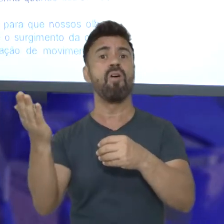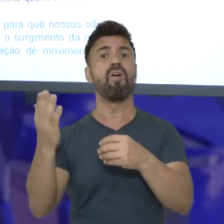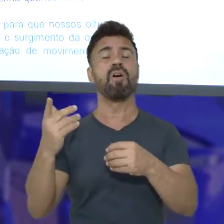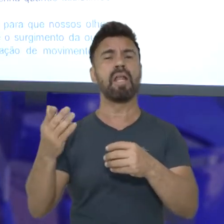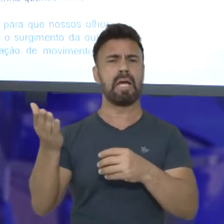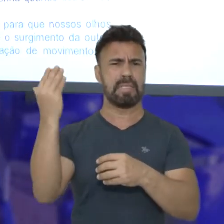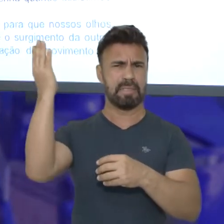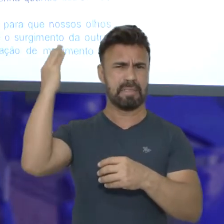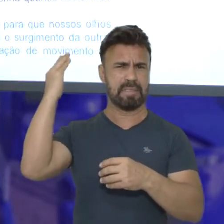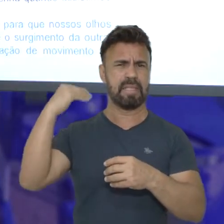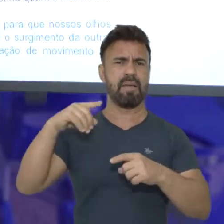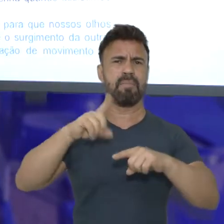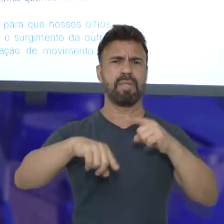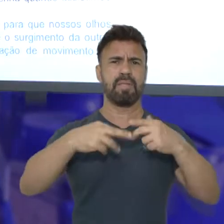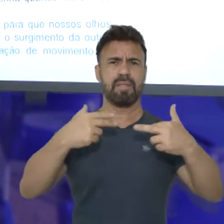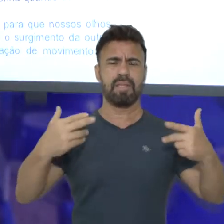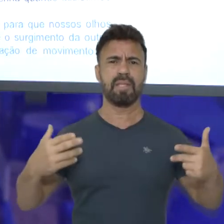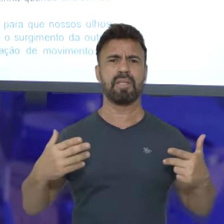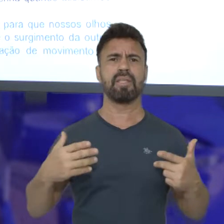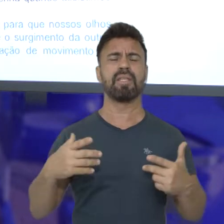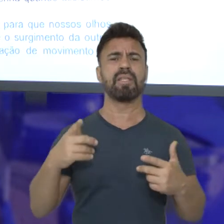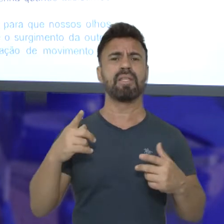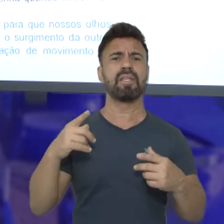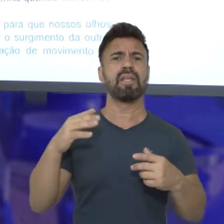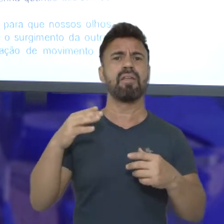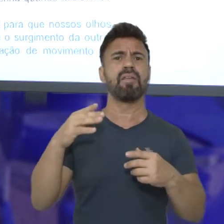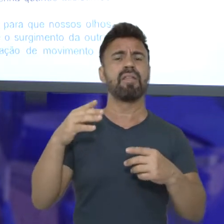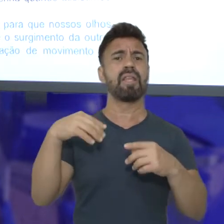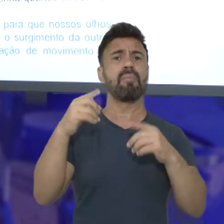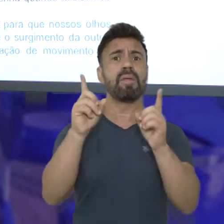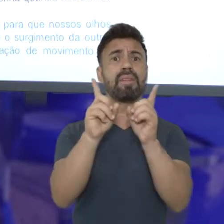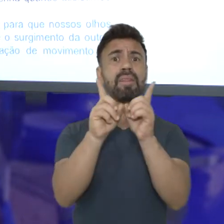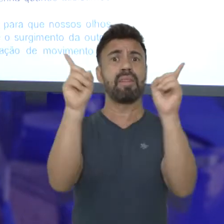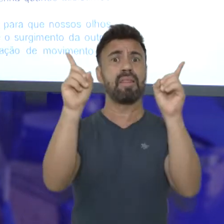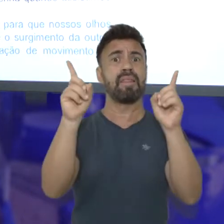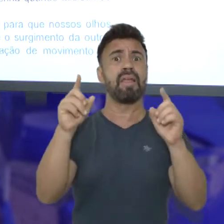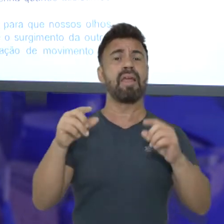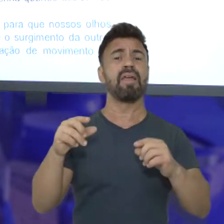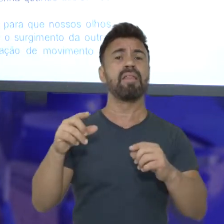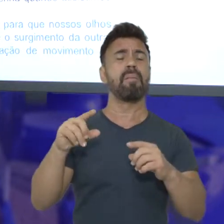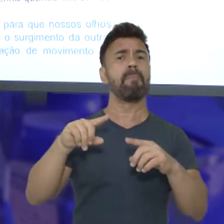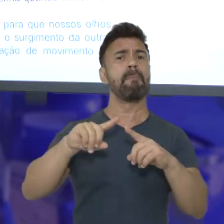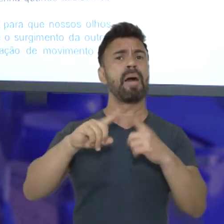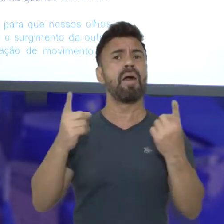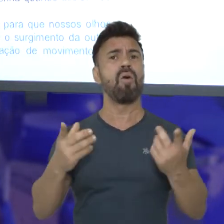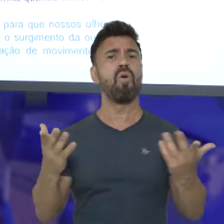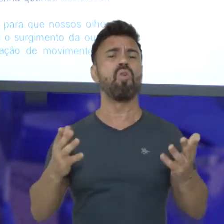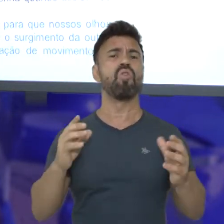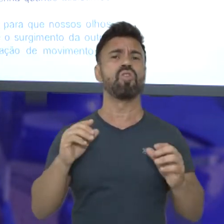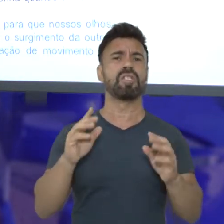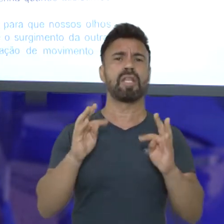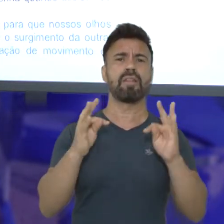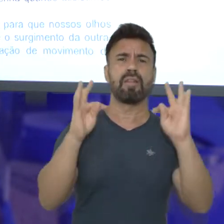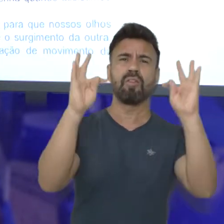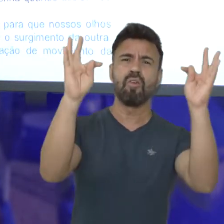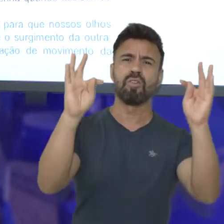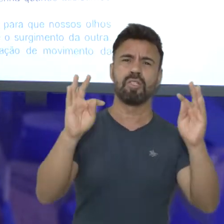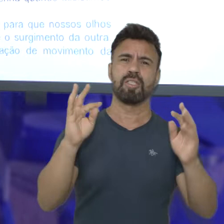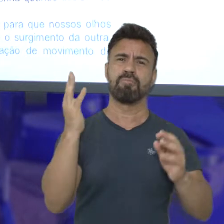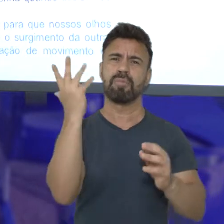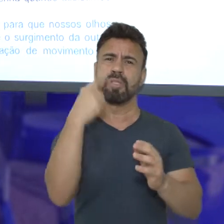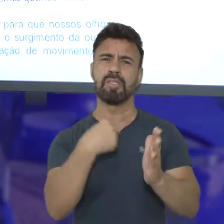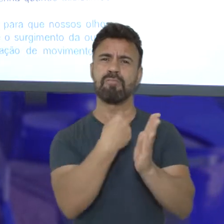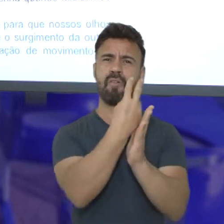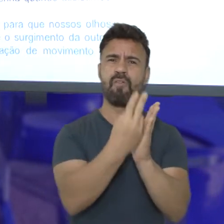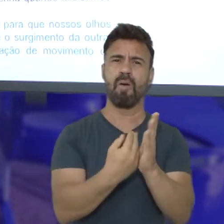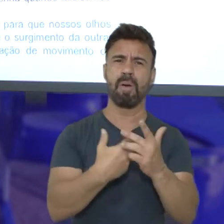aparelhos eletrônicos, né, tinham antenas externas. Hoje em dia, com o avanço da tecnologia, com a mudança aí, né, no design, no